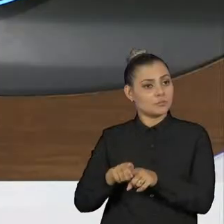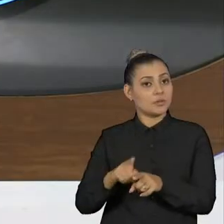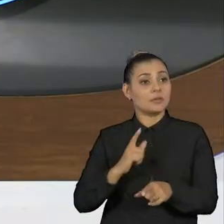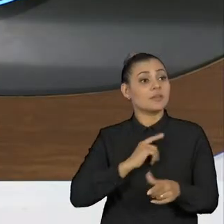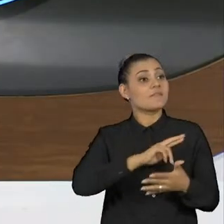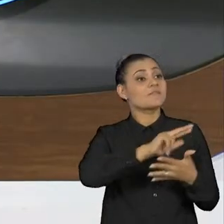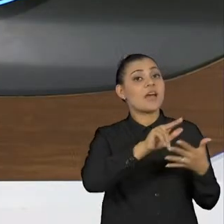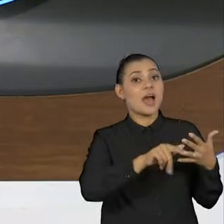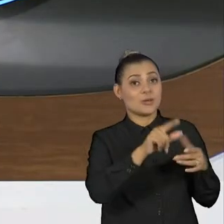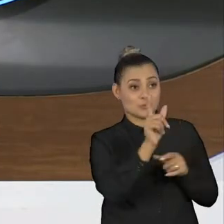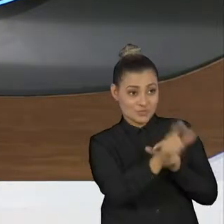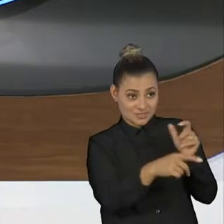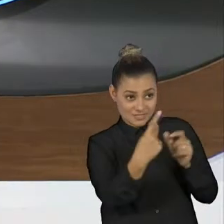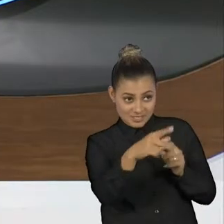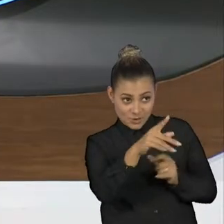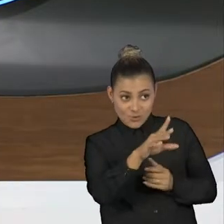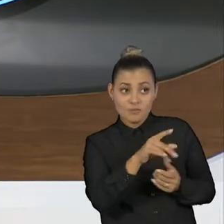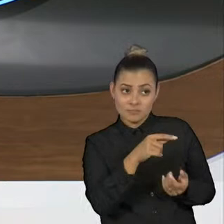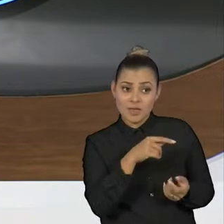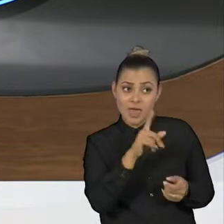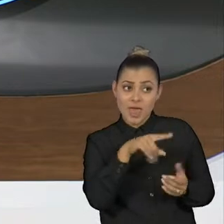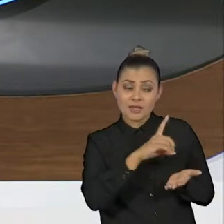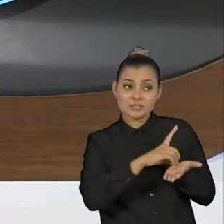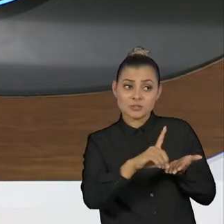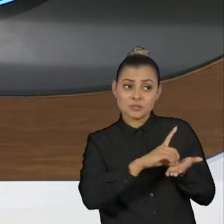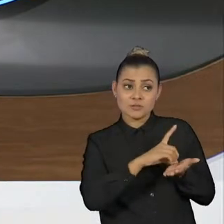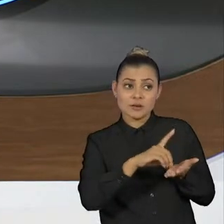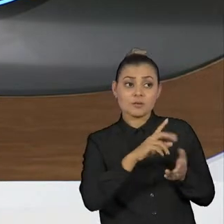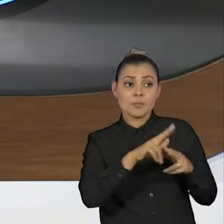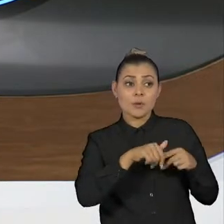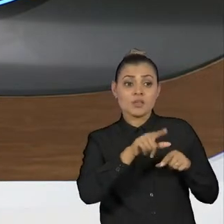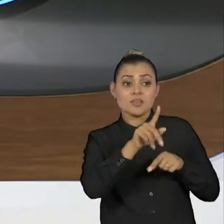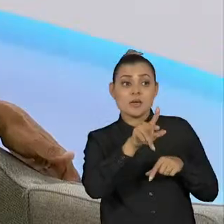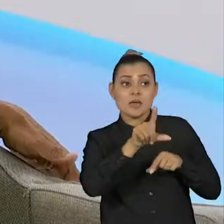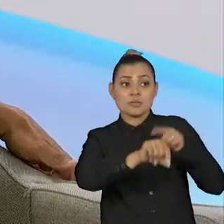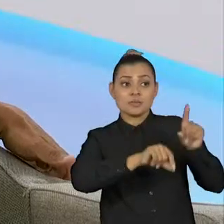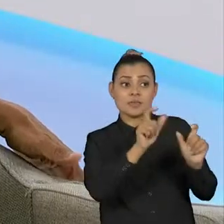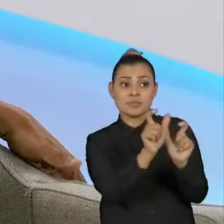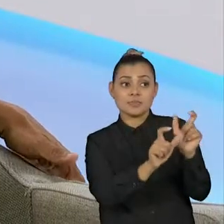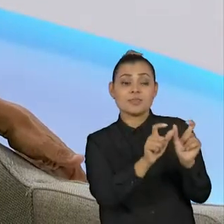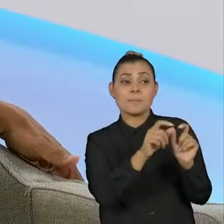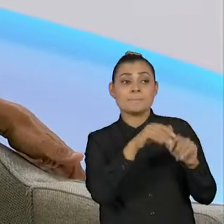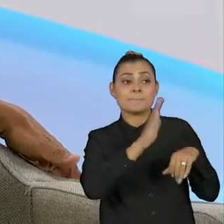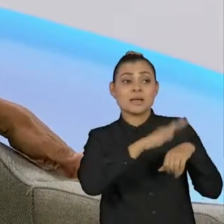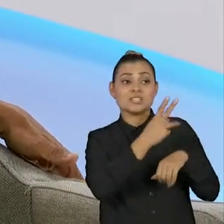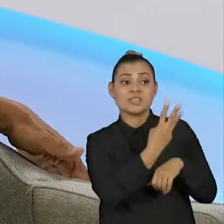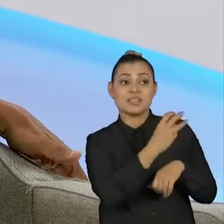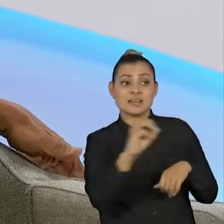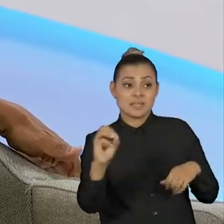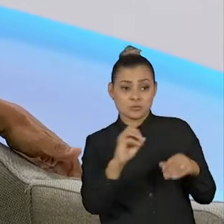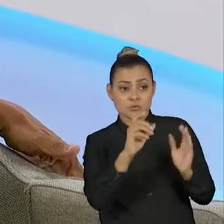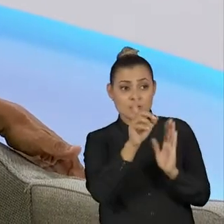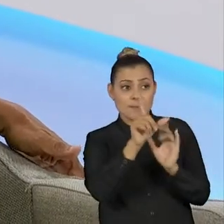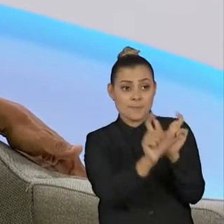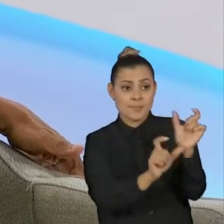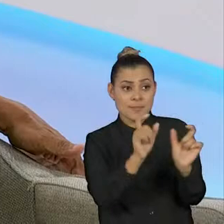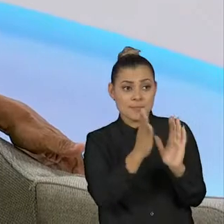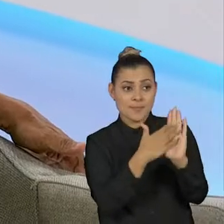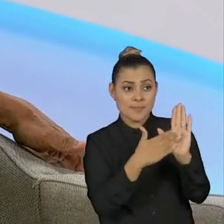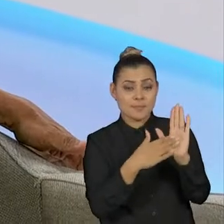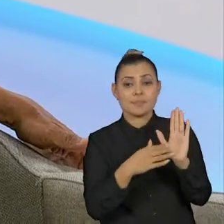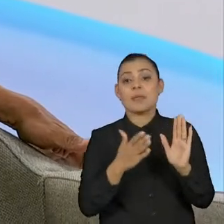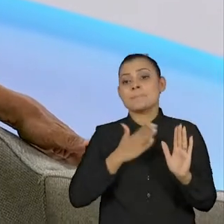dos seus verbetes, né? Hã? O dicionário Weiss incorporou vários dos seus verbetes. Mais de 300 verbetes das minhas